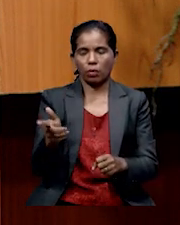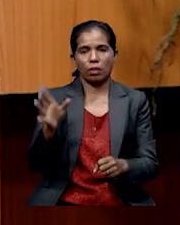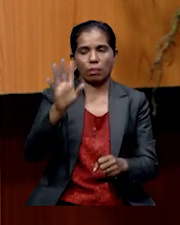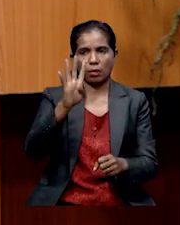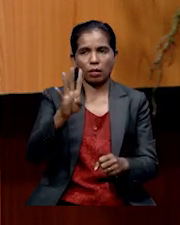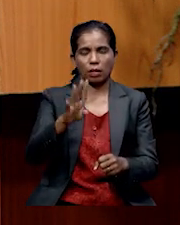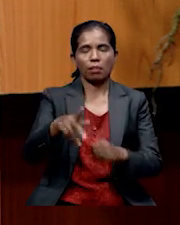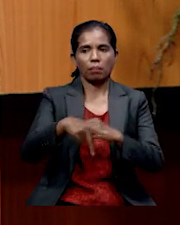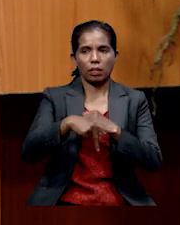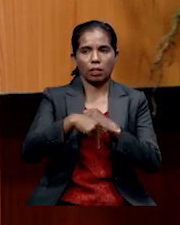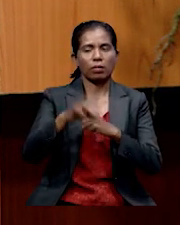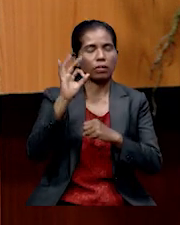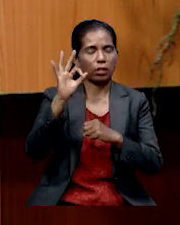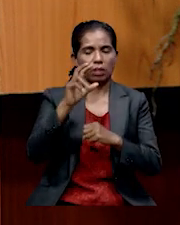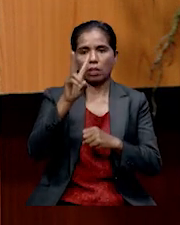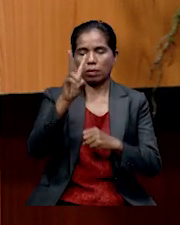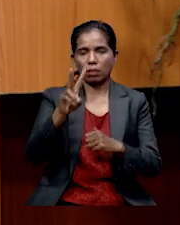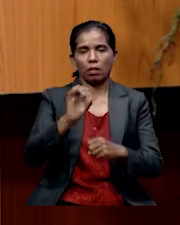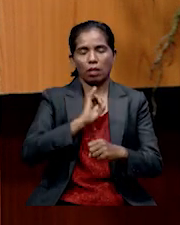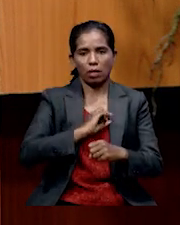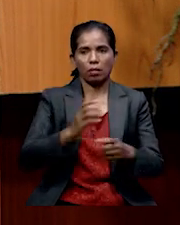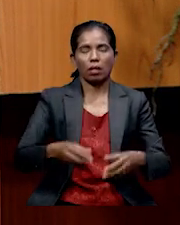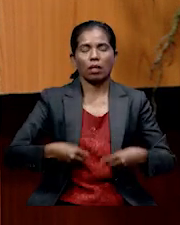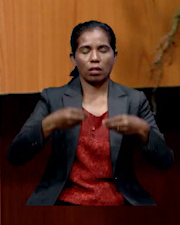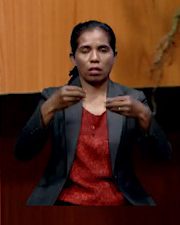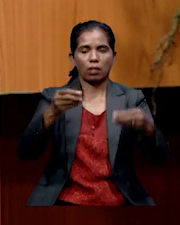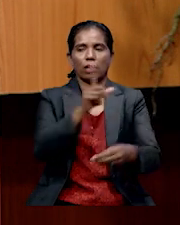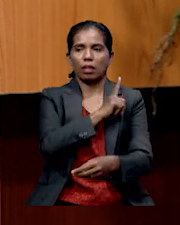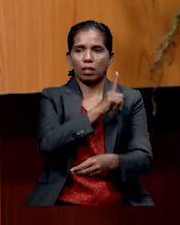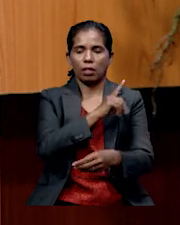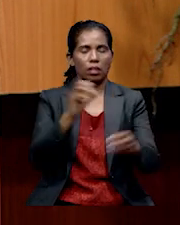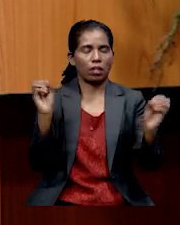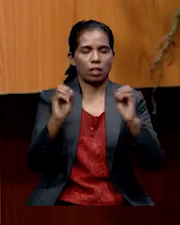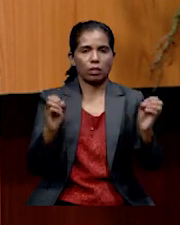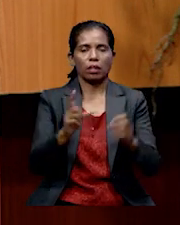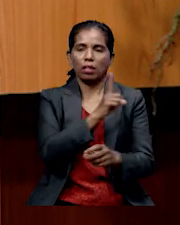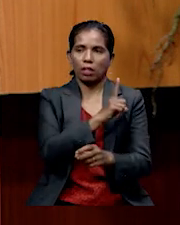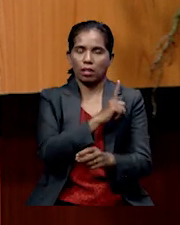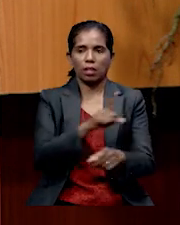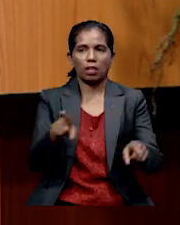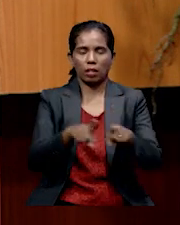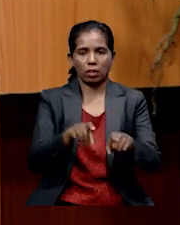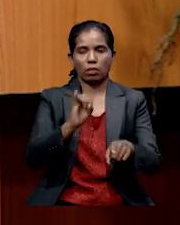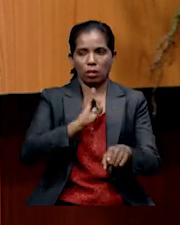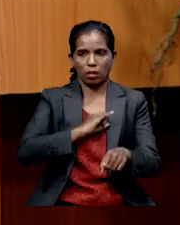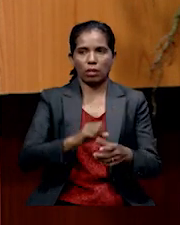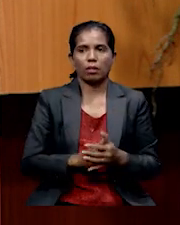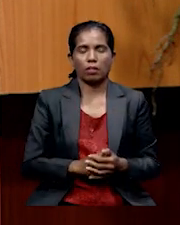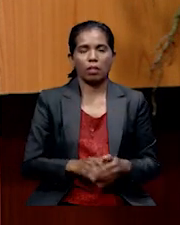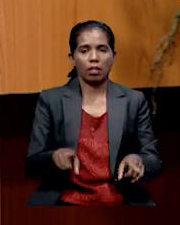Ruadir. Há uma carga entrega também. Figura lere, né, Laos figura ida, nebe, nessa comparo. Figura